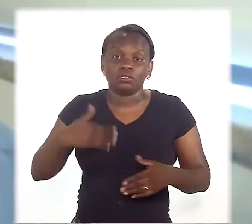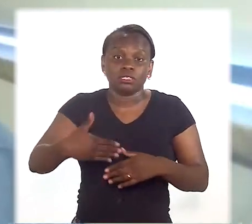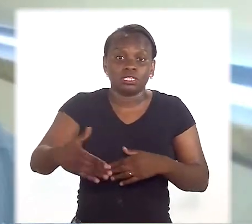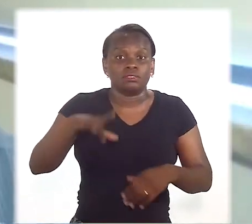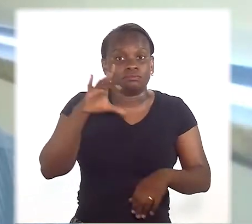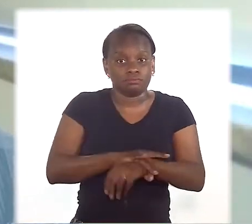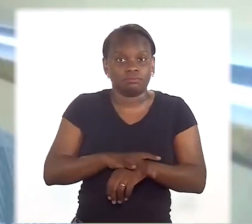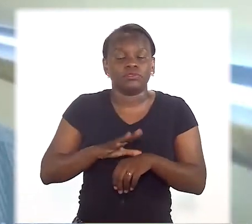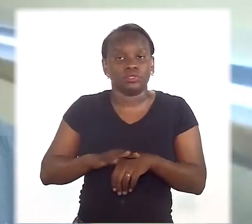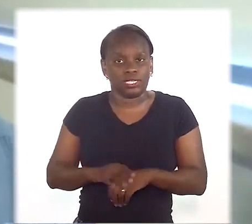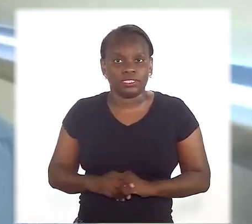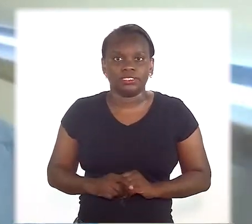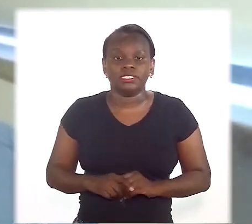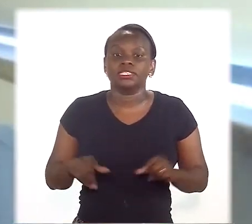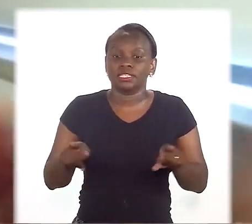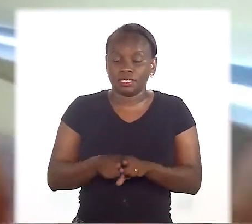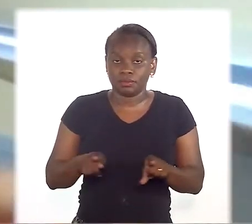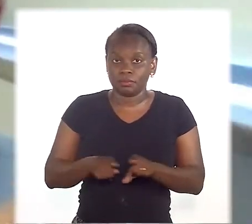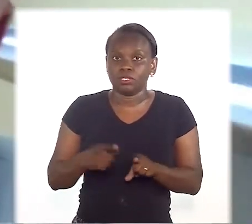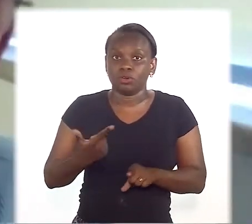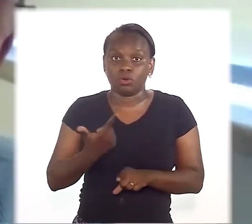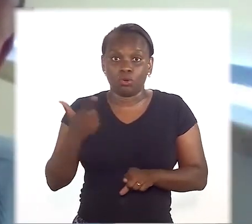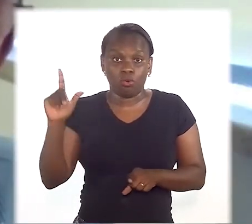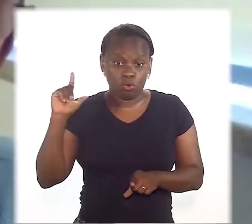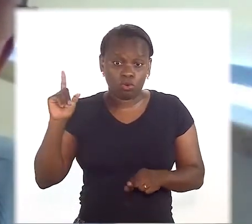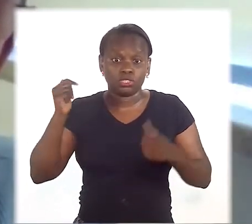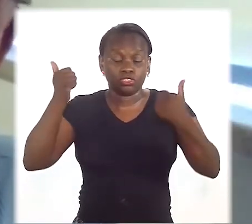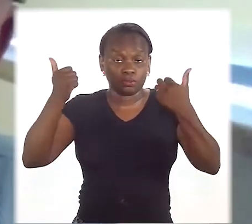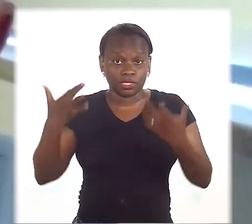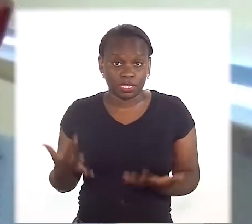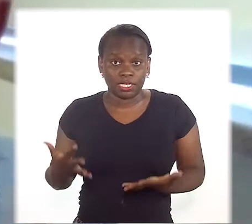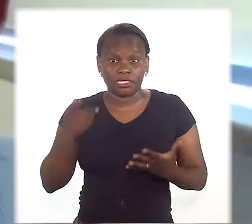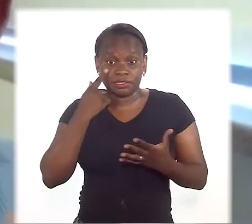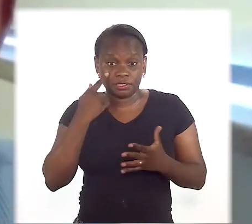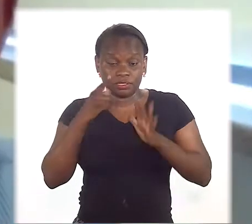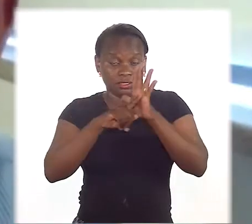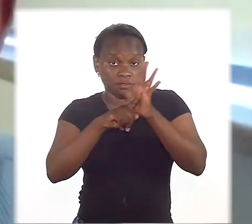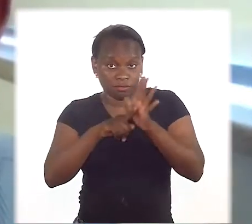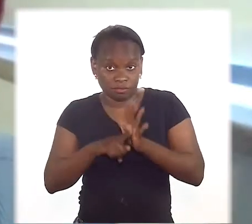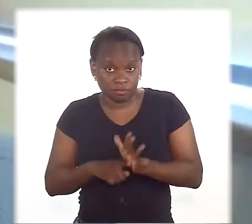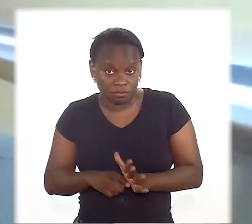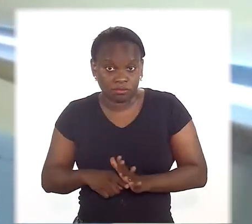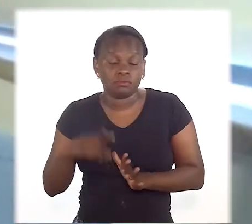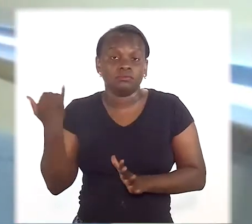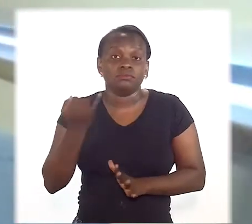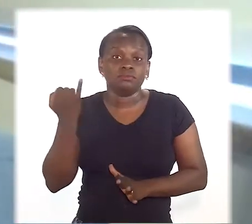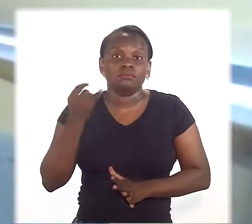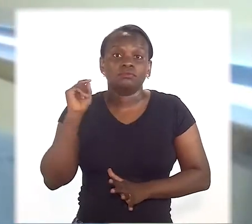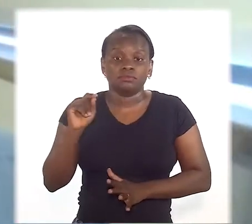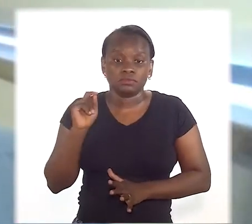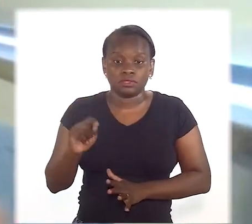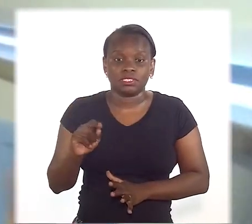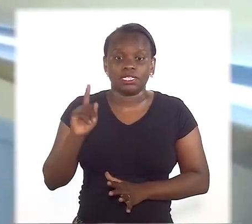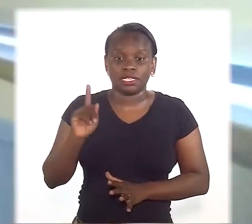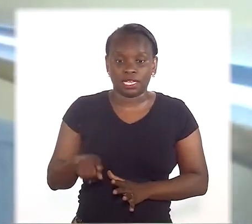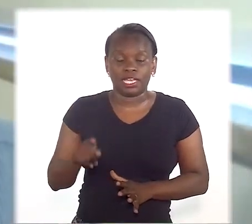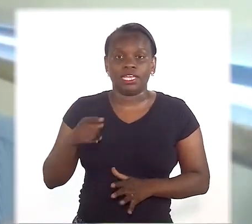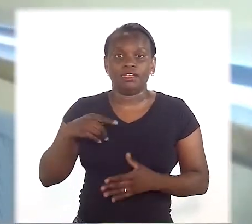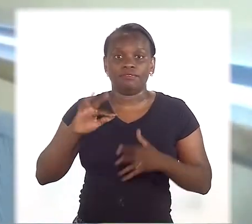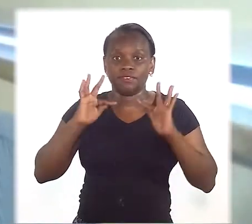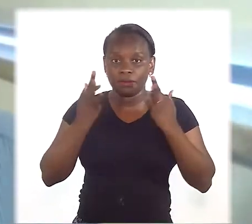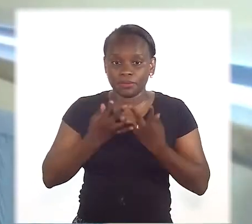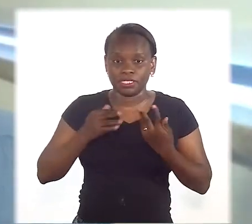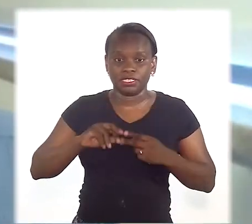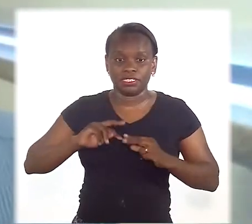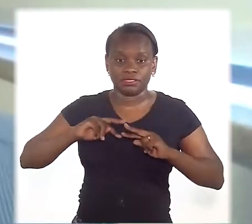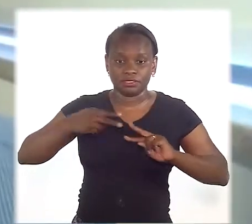uma doença. E uma outra coisa a ser, um outro critério a ser levado em consideração é o fator